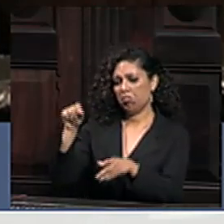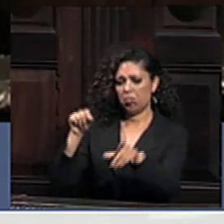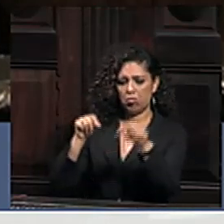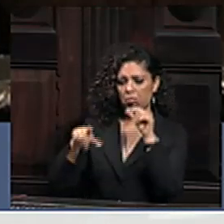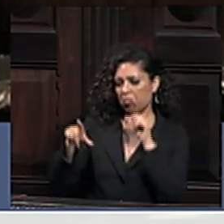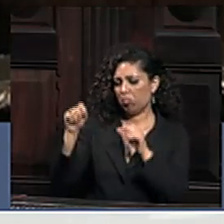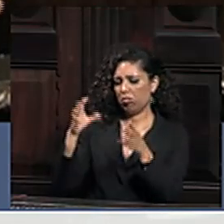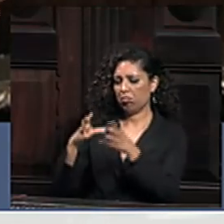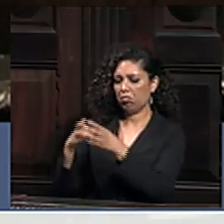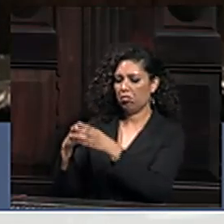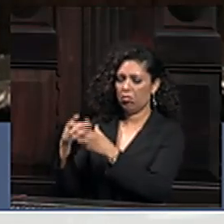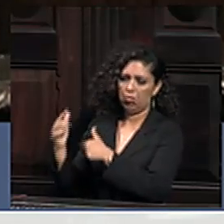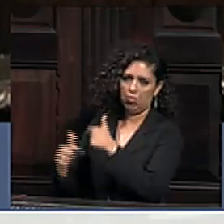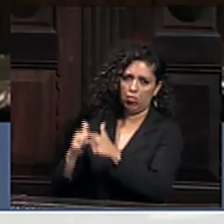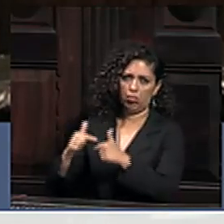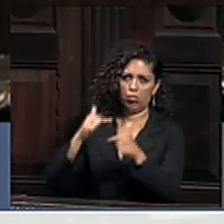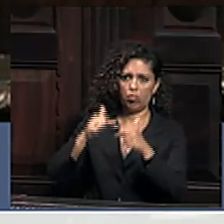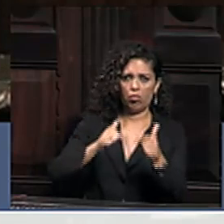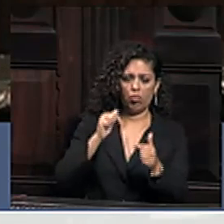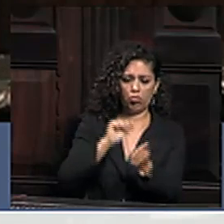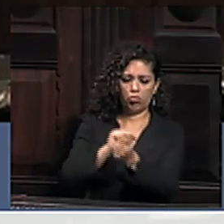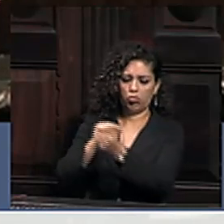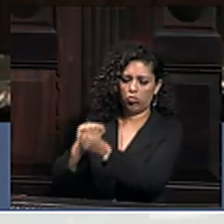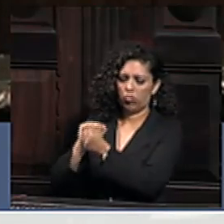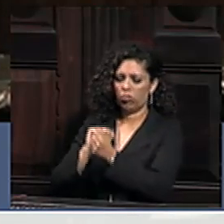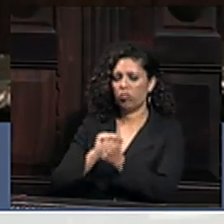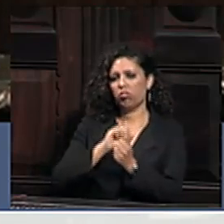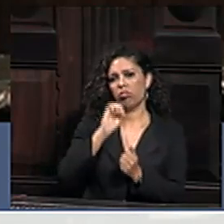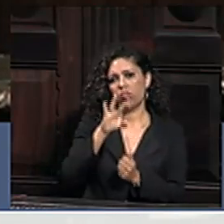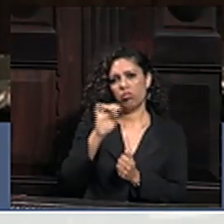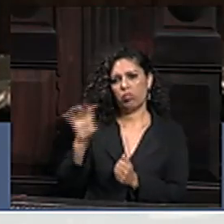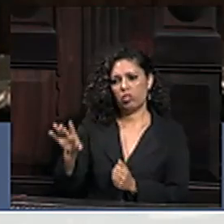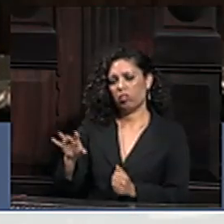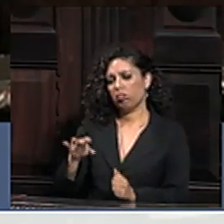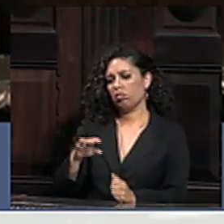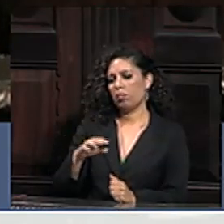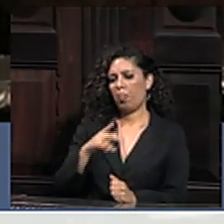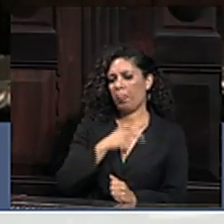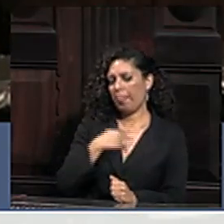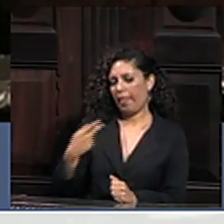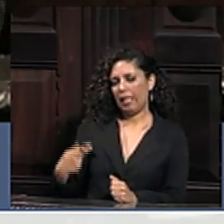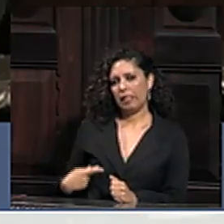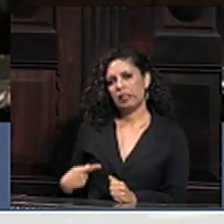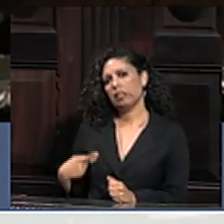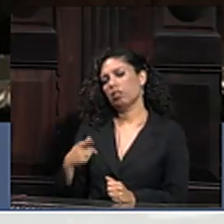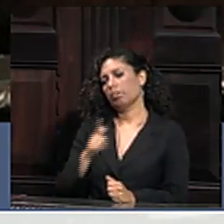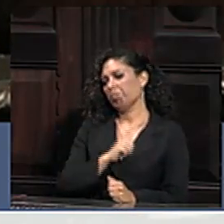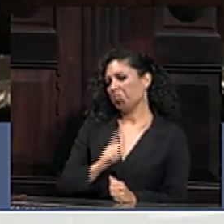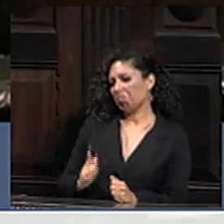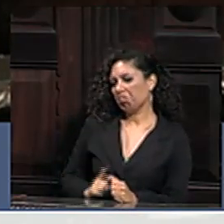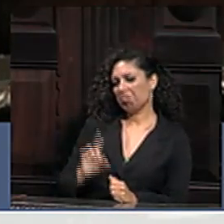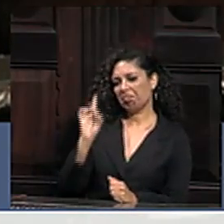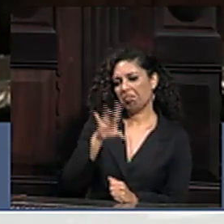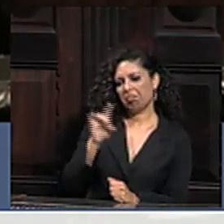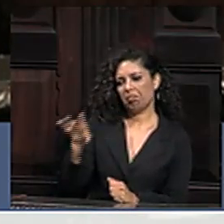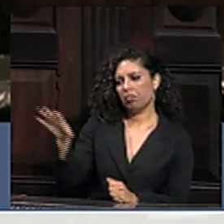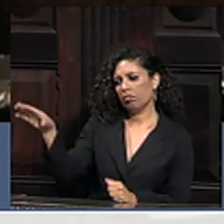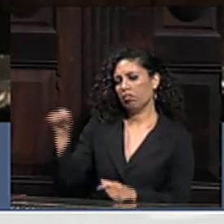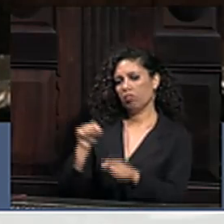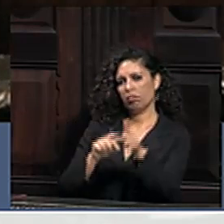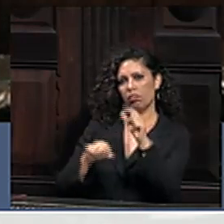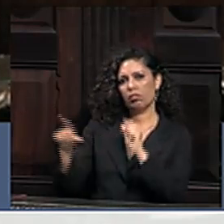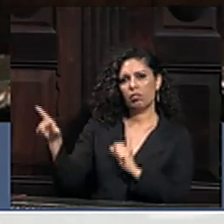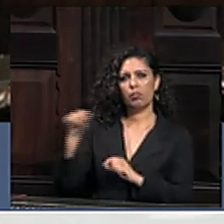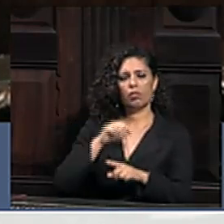governamentais. Portanto, o presidente eleito, os governadores eleitos, organizam as suas equipes